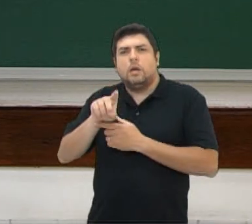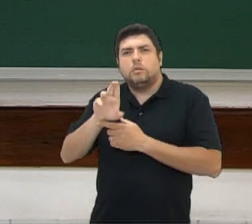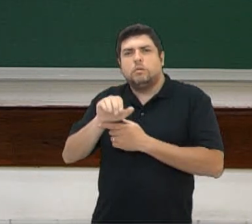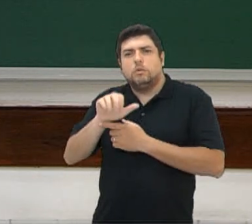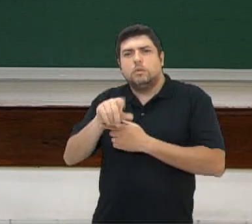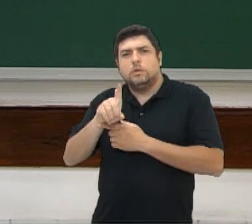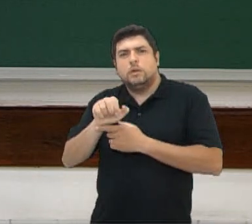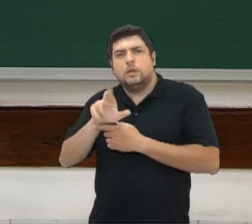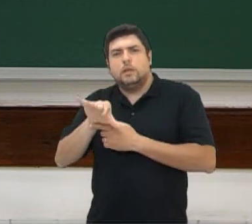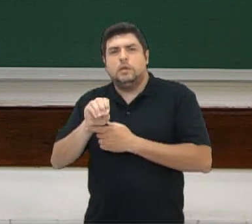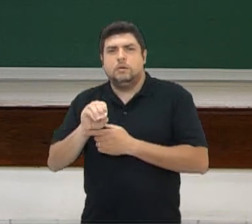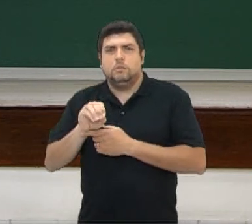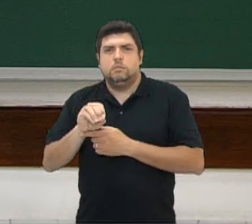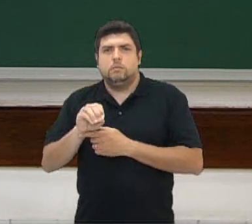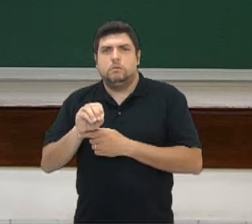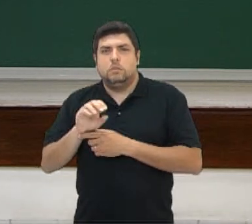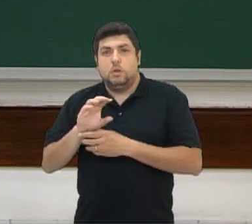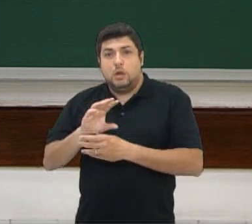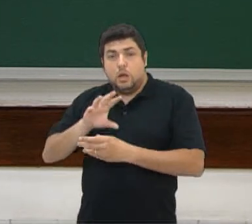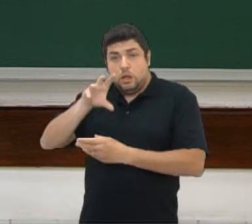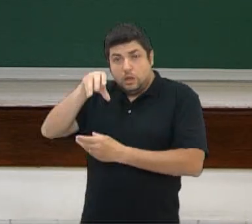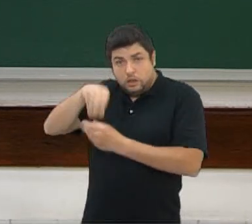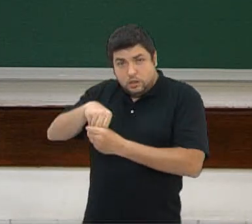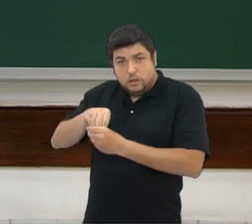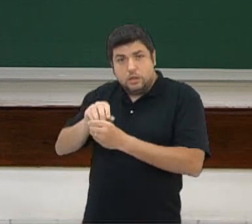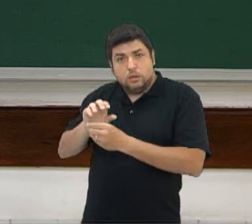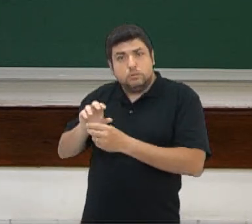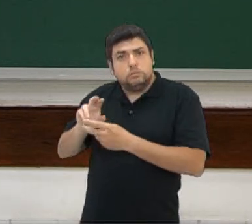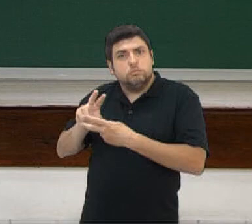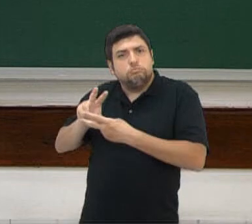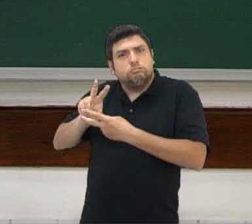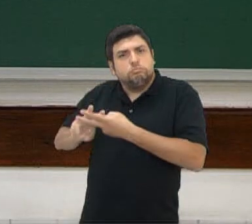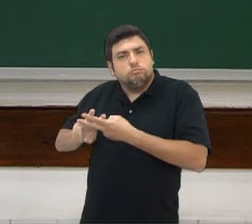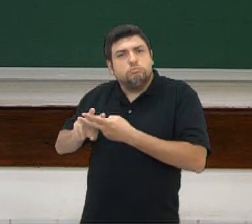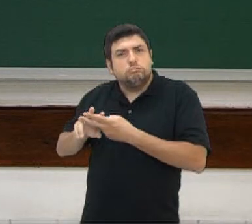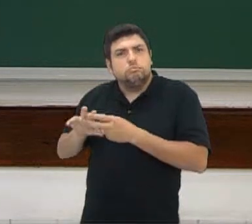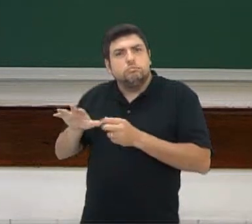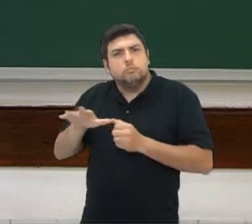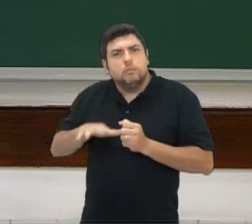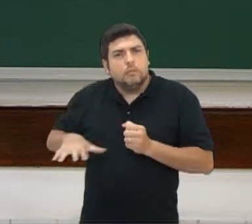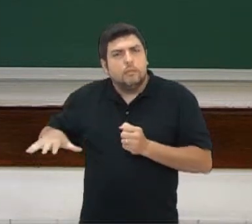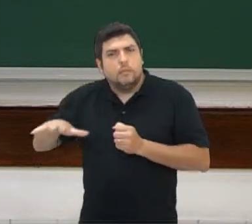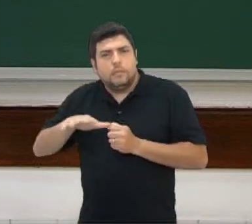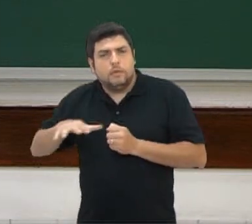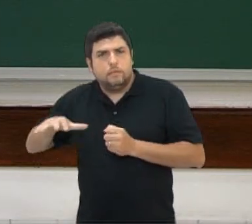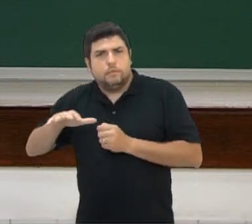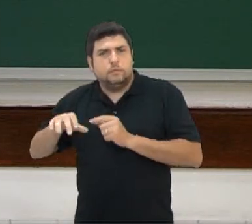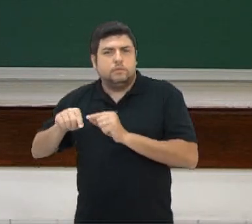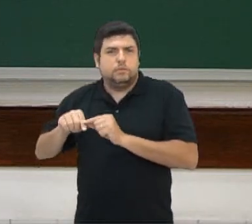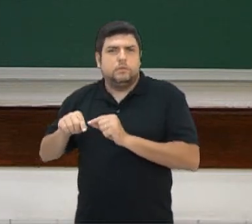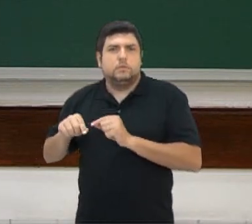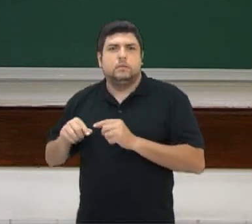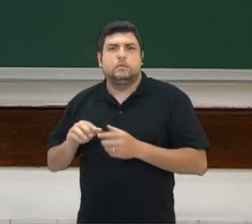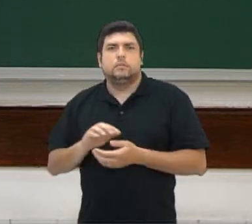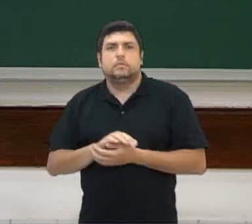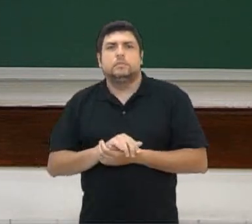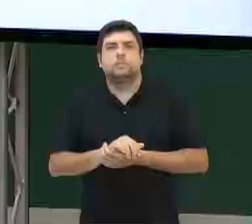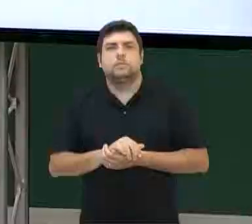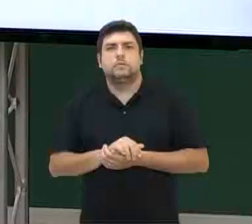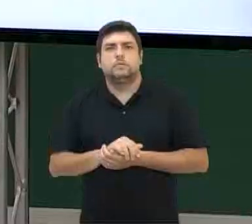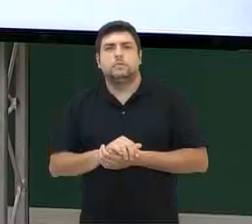pessoa é reclusa e ela cumpre a sua totalidade dentro daquele espaço de reclusão intencional. Vamos